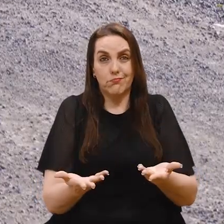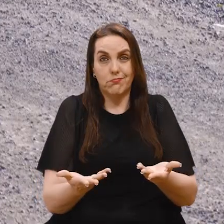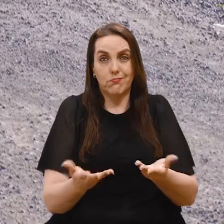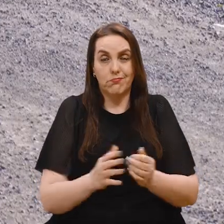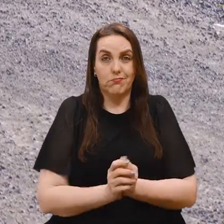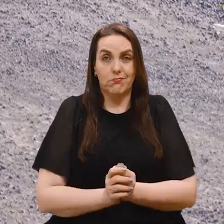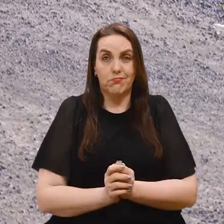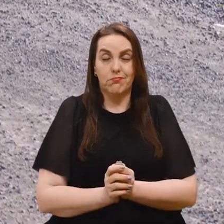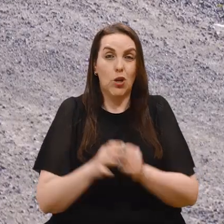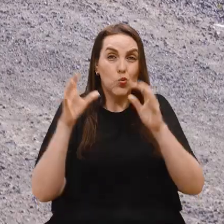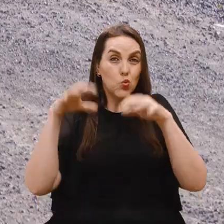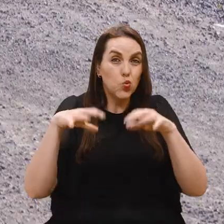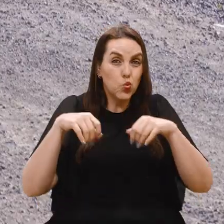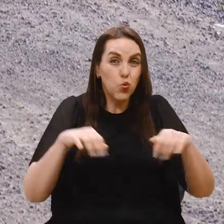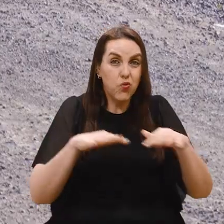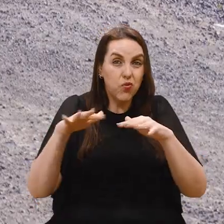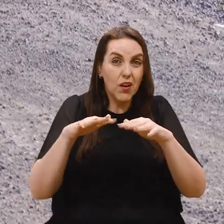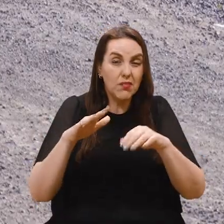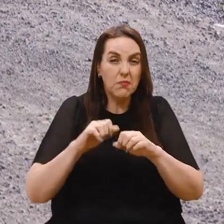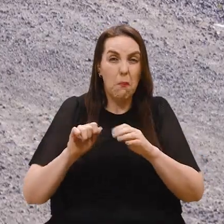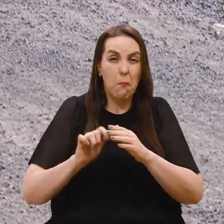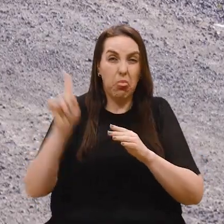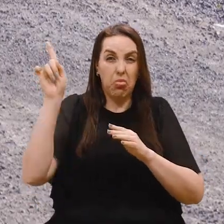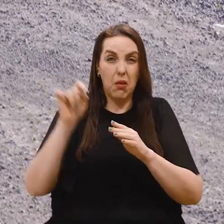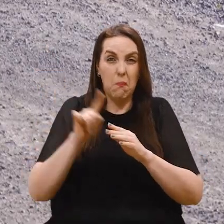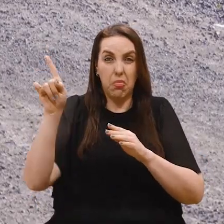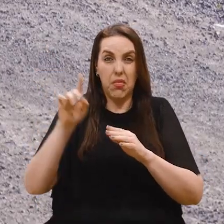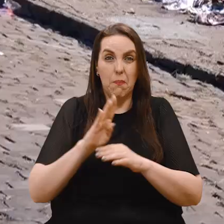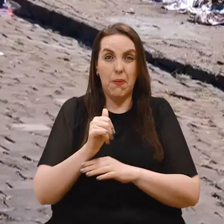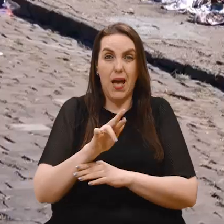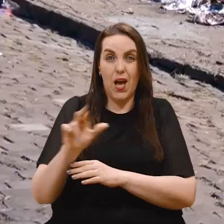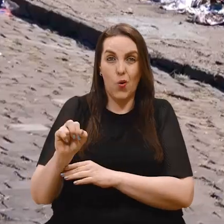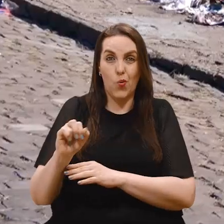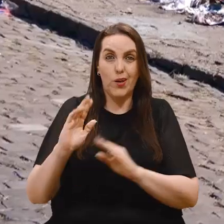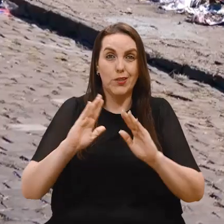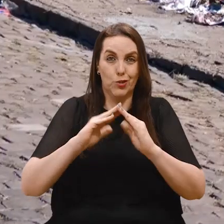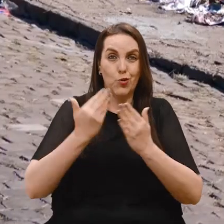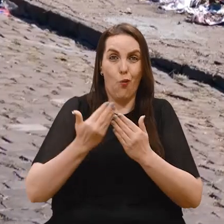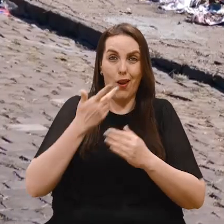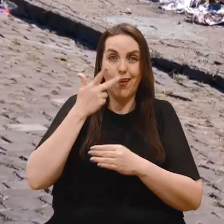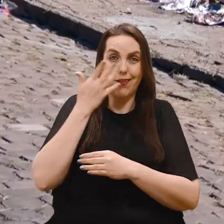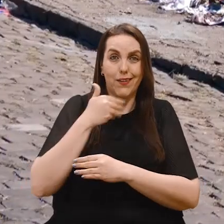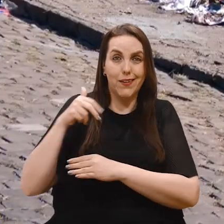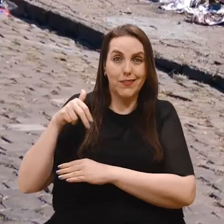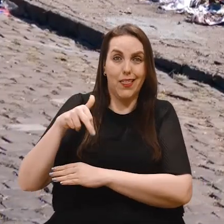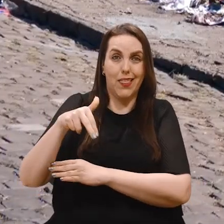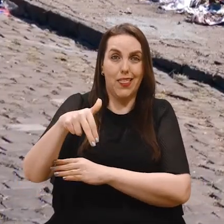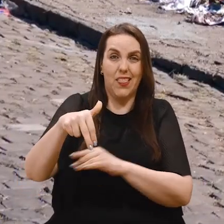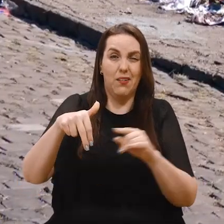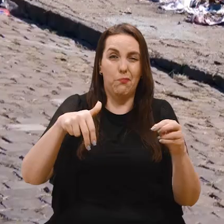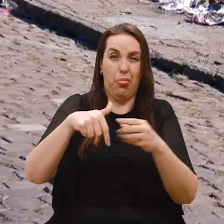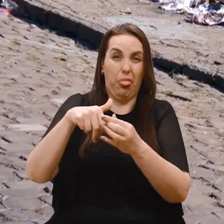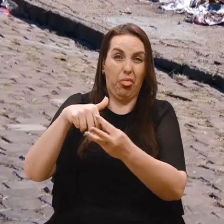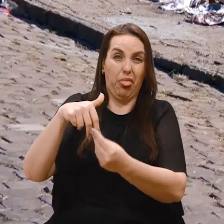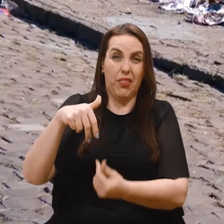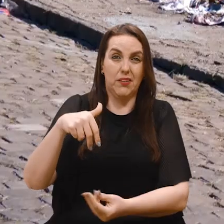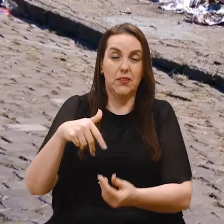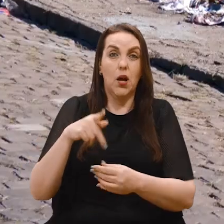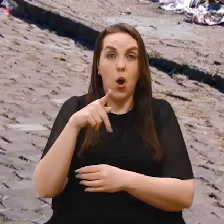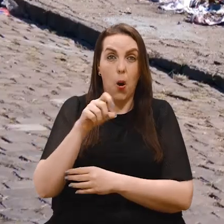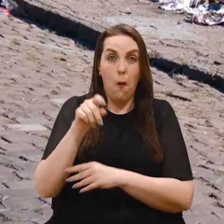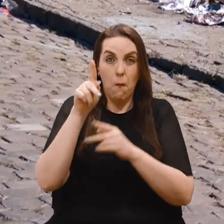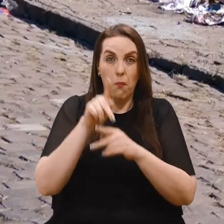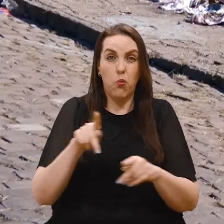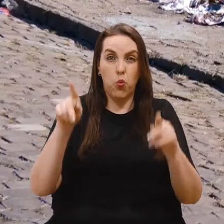aí, dia de chuva, respinga barro, criança do colégio, tudo, né? Criança do colégio. E quando é pó,